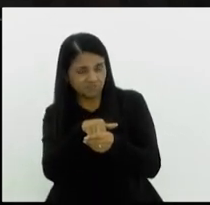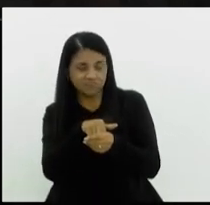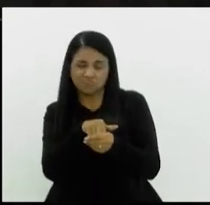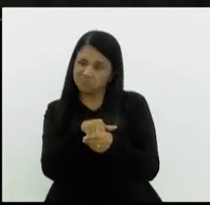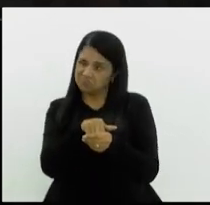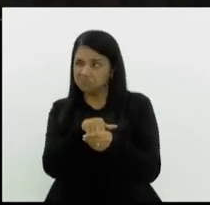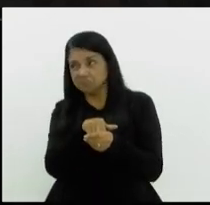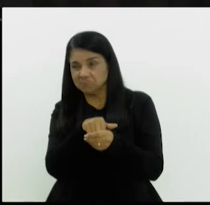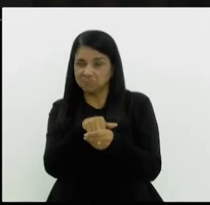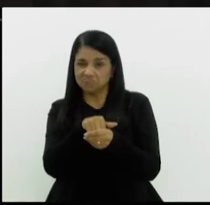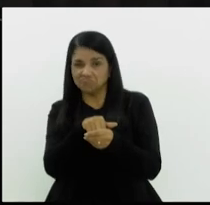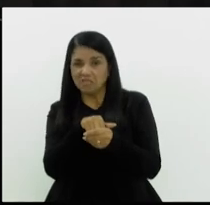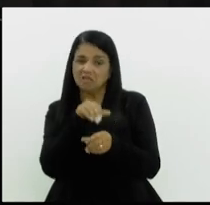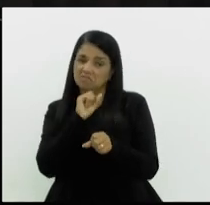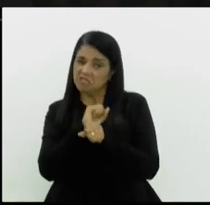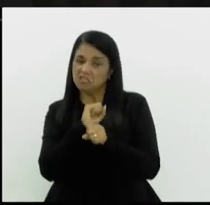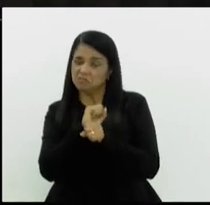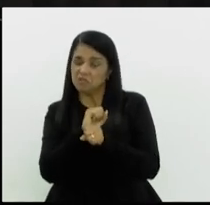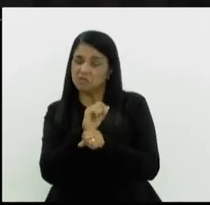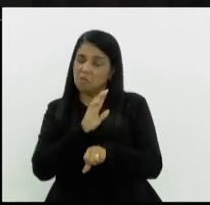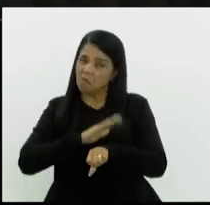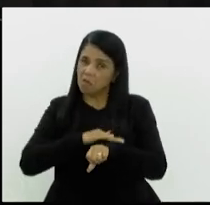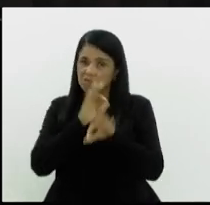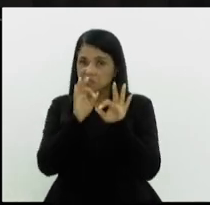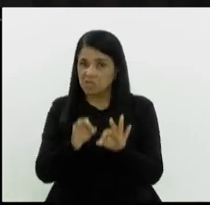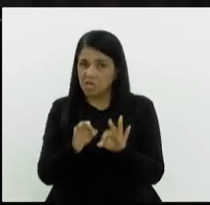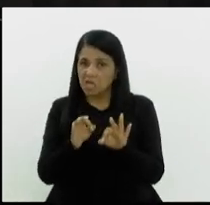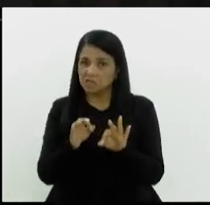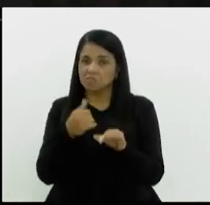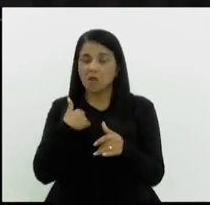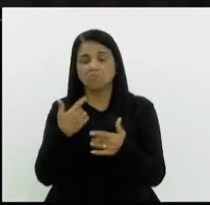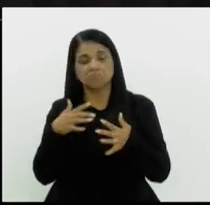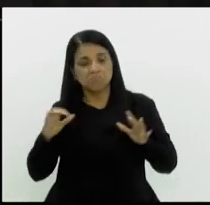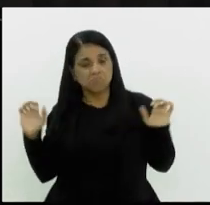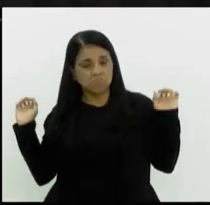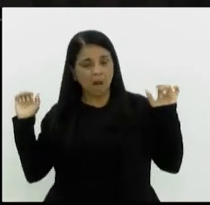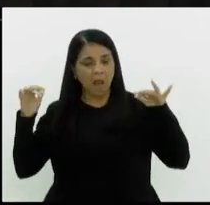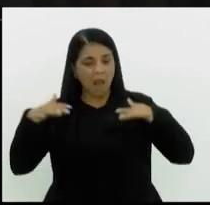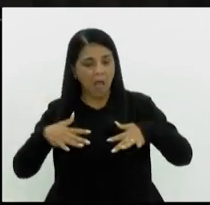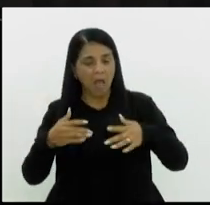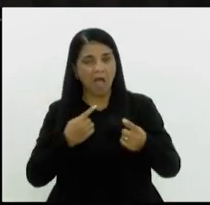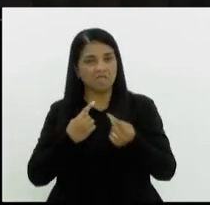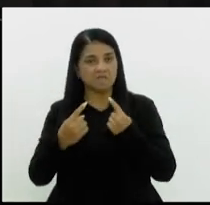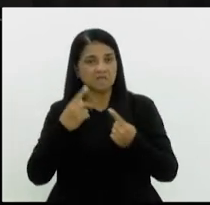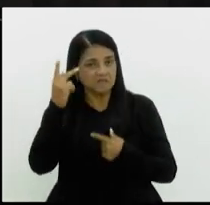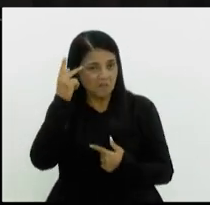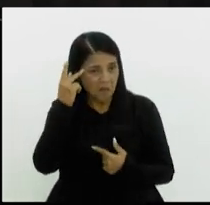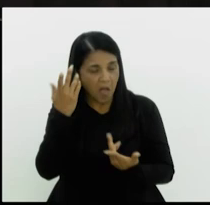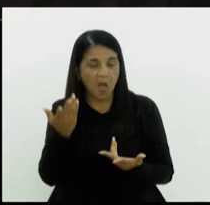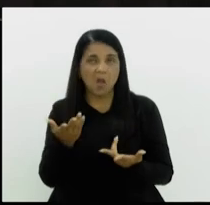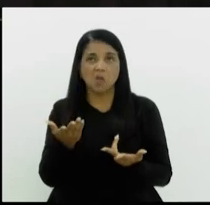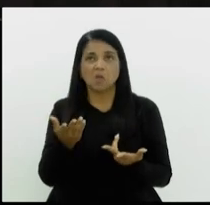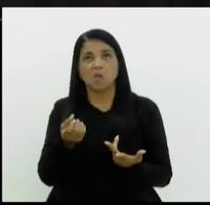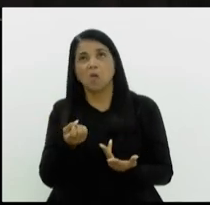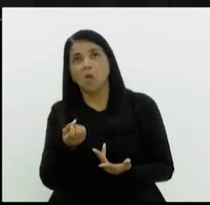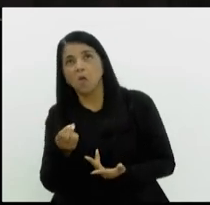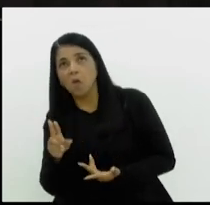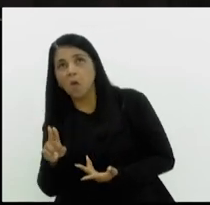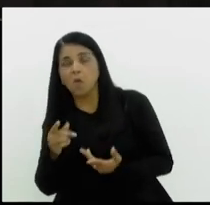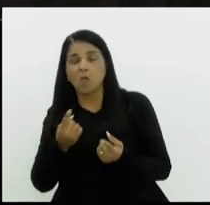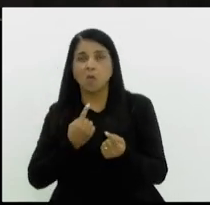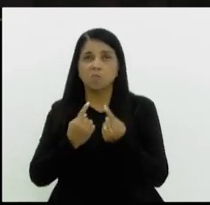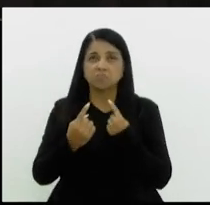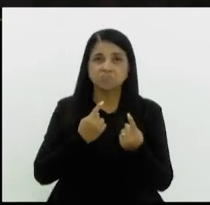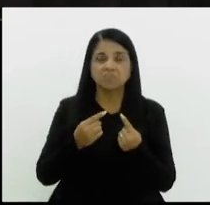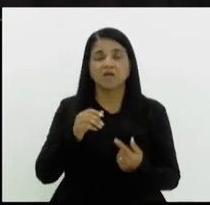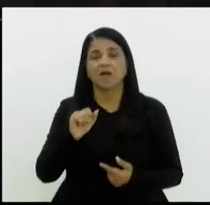devem estar aguardando o momento certo para ocupar as ruas, a Avenida Paulista, Avenida Atlântica. É uma questão de tempo e